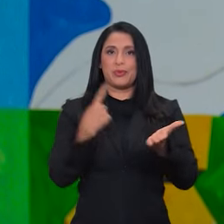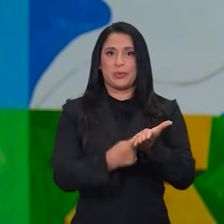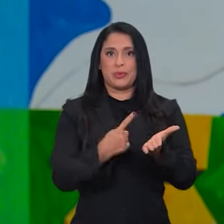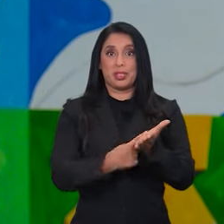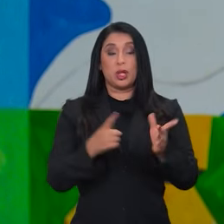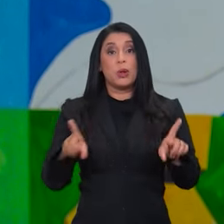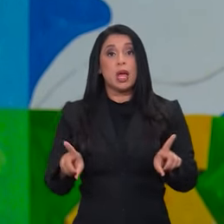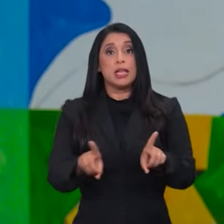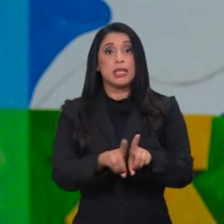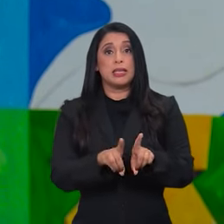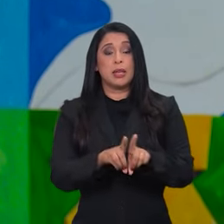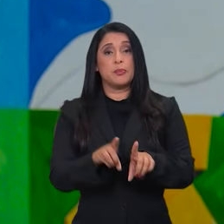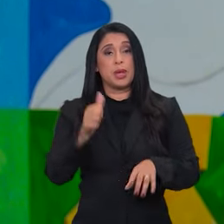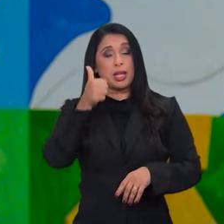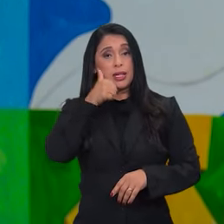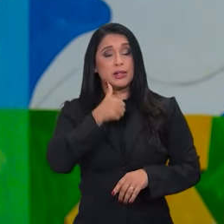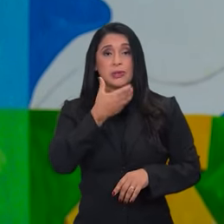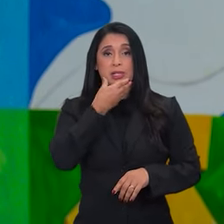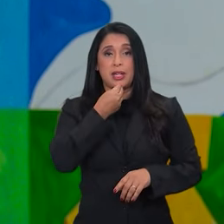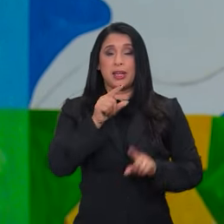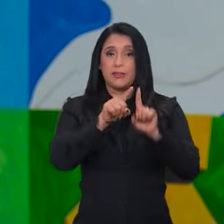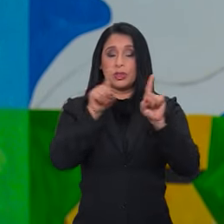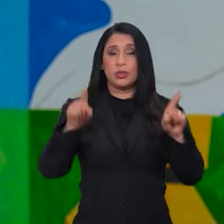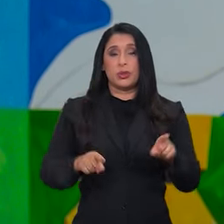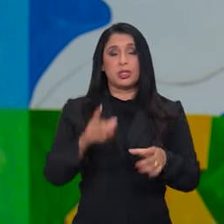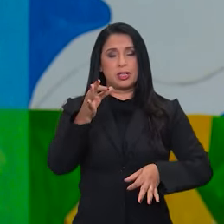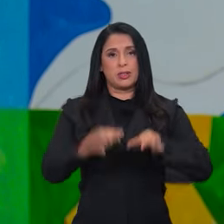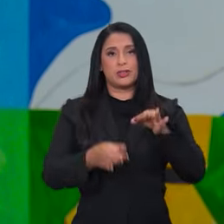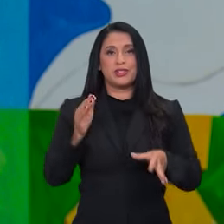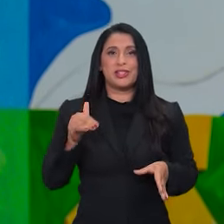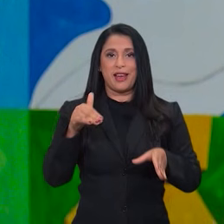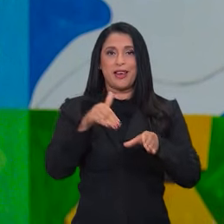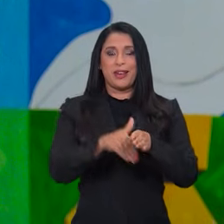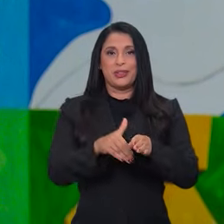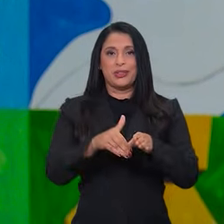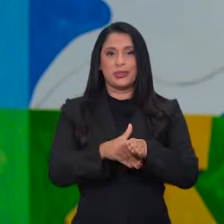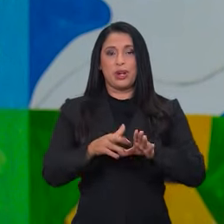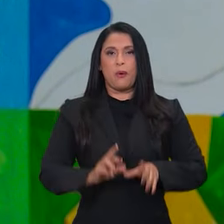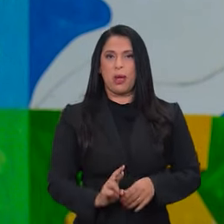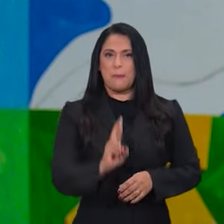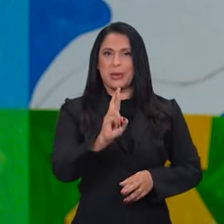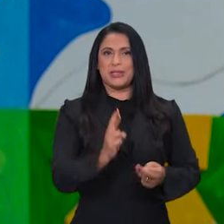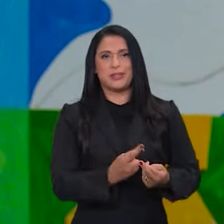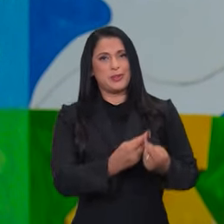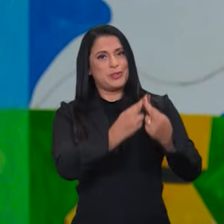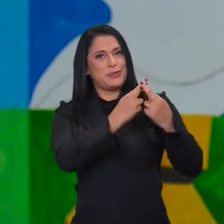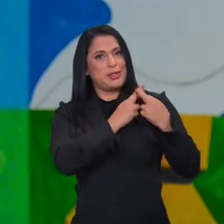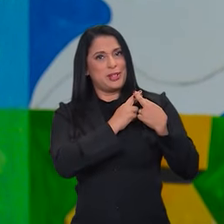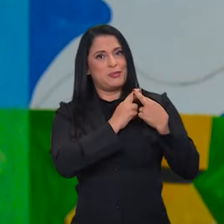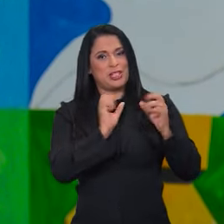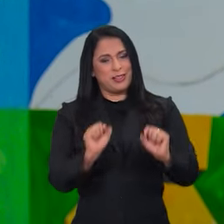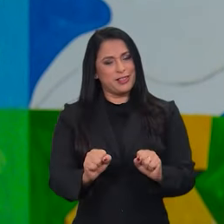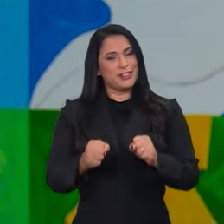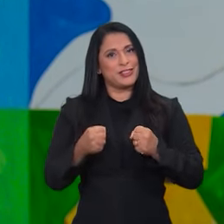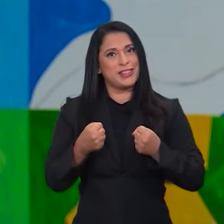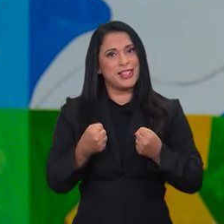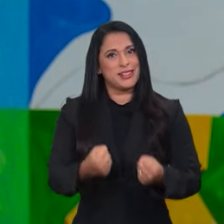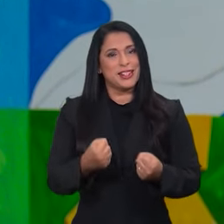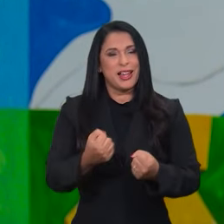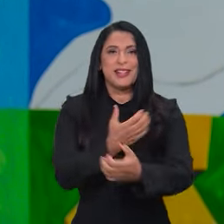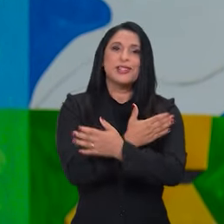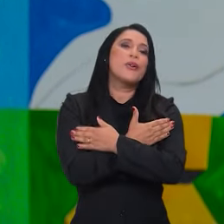comprometido também a todas as servidoras e aos servidores da Justiça Eleitoral modelos de responsabilidade e